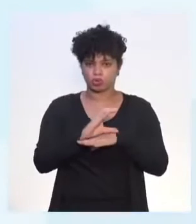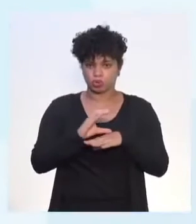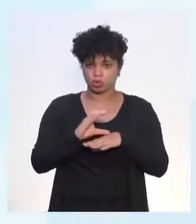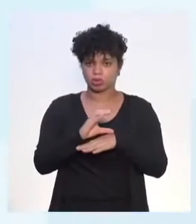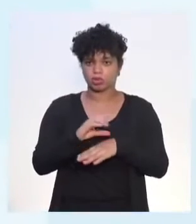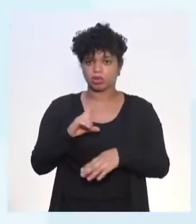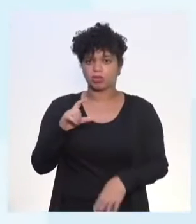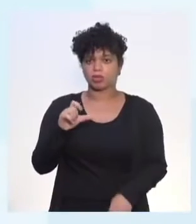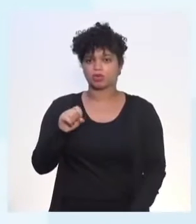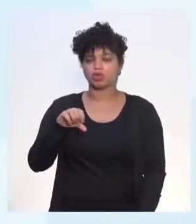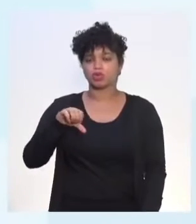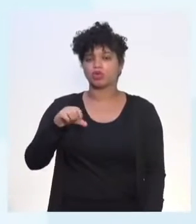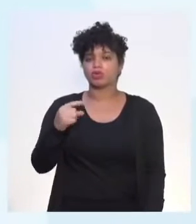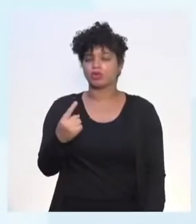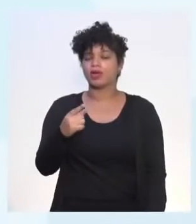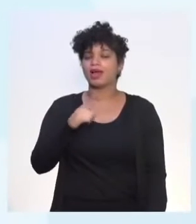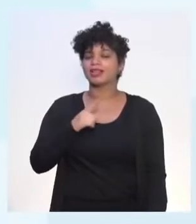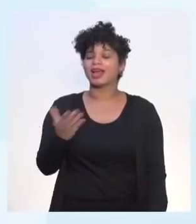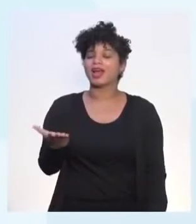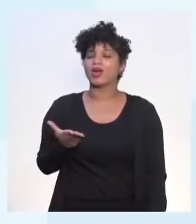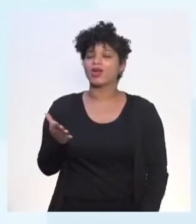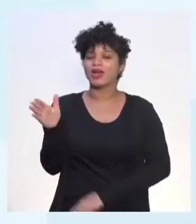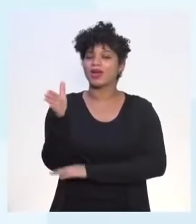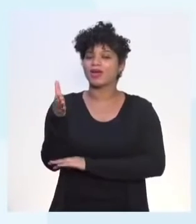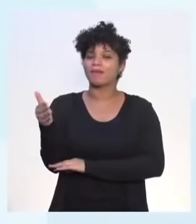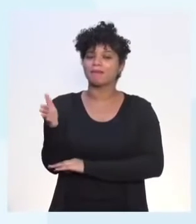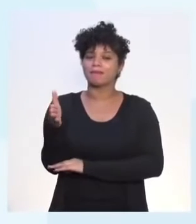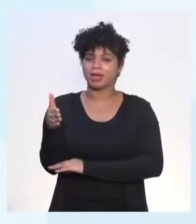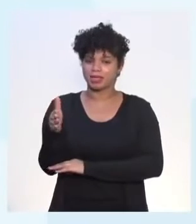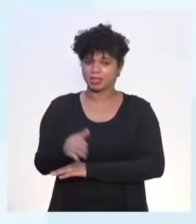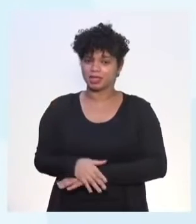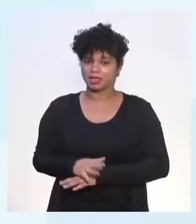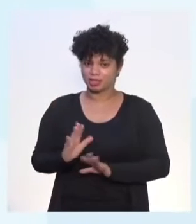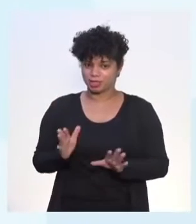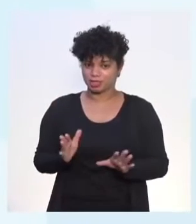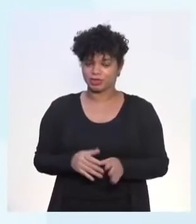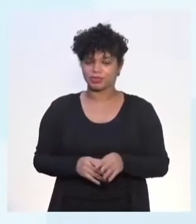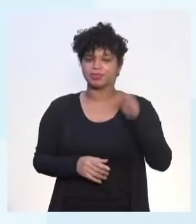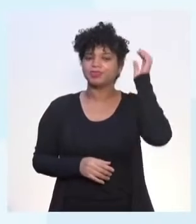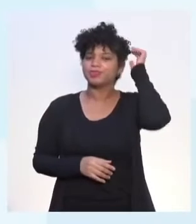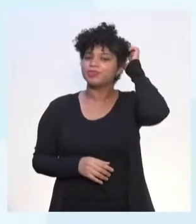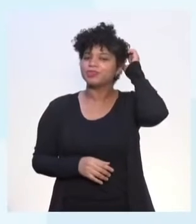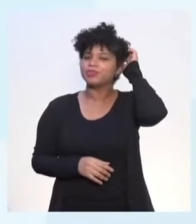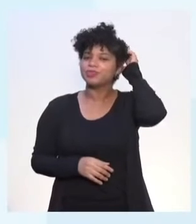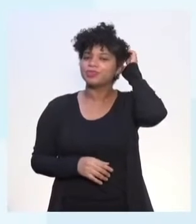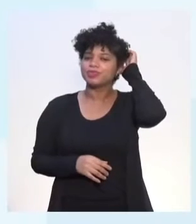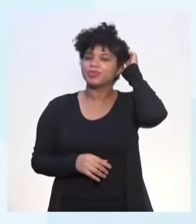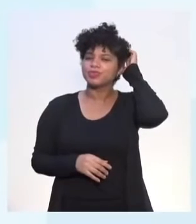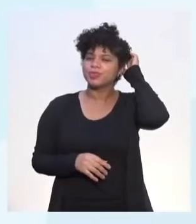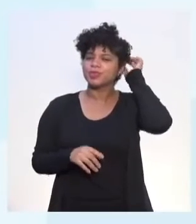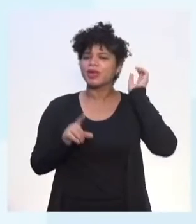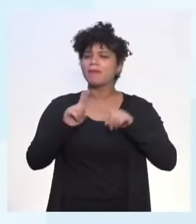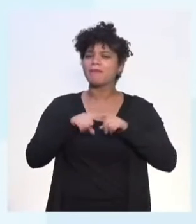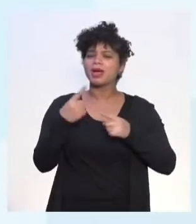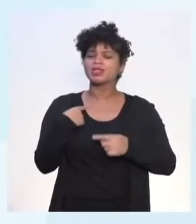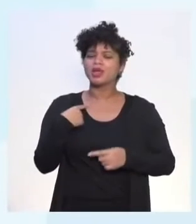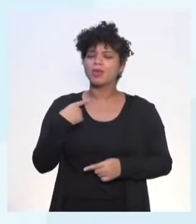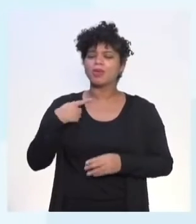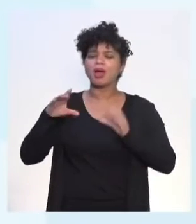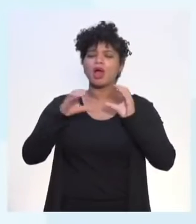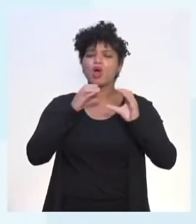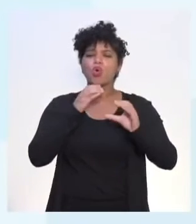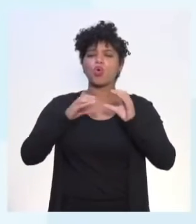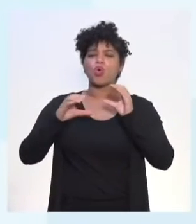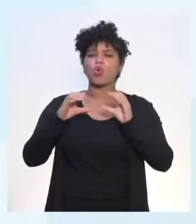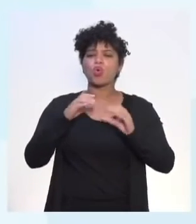1891, nós vamos ter uma bandeira, né? Por proclamação da República, teremos uma bandeira. E o hino da República? Cantaram